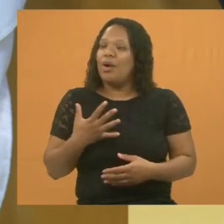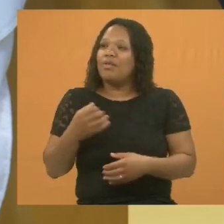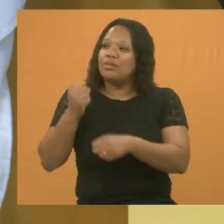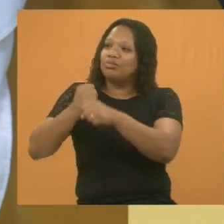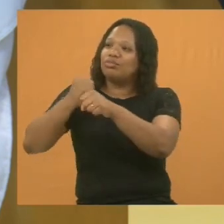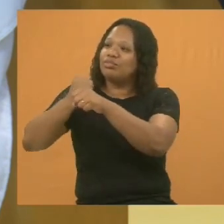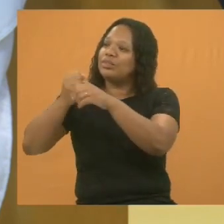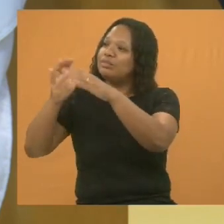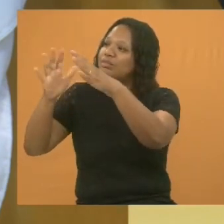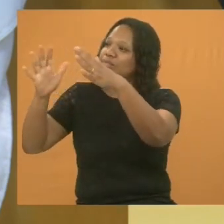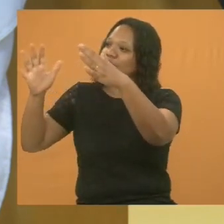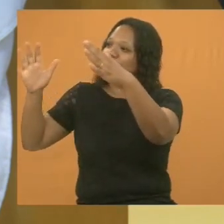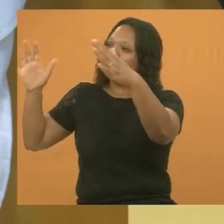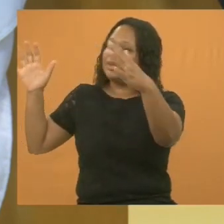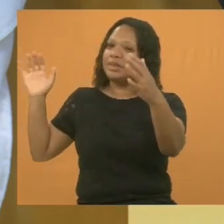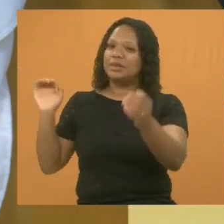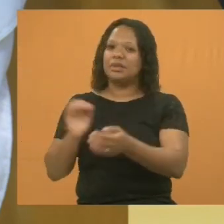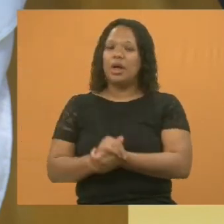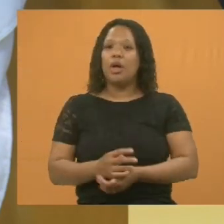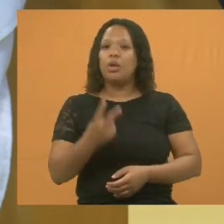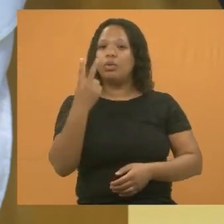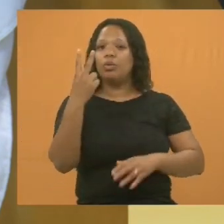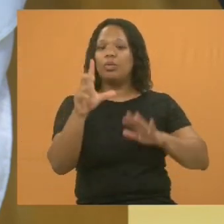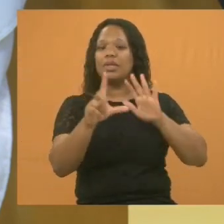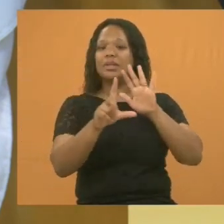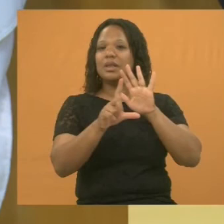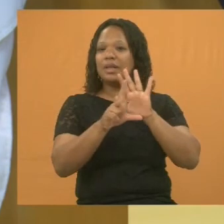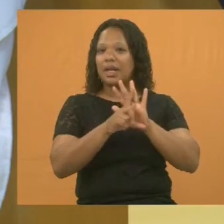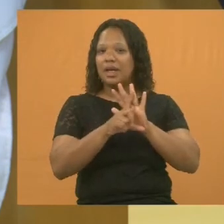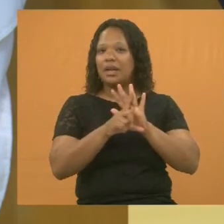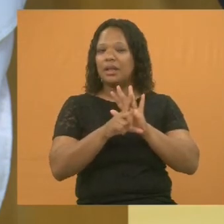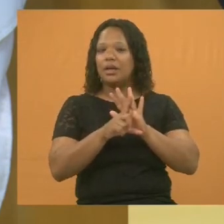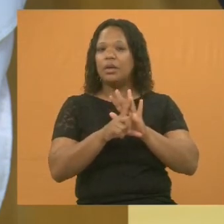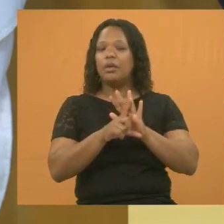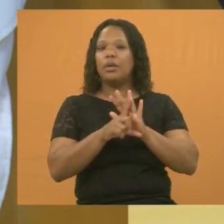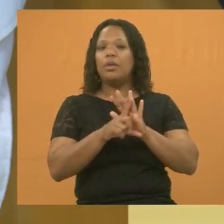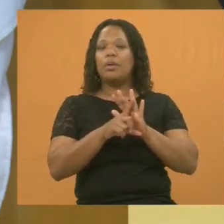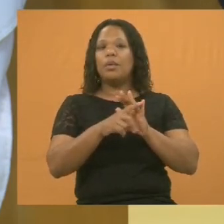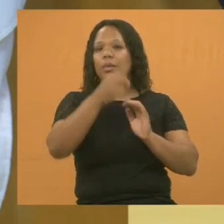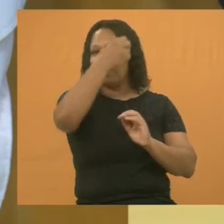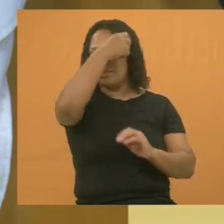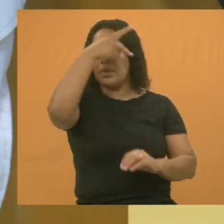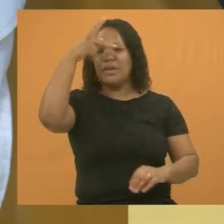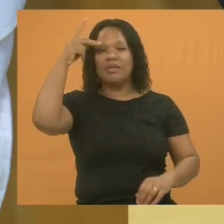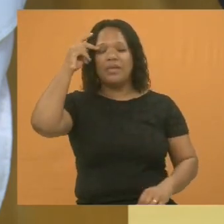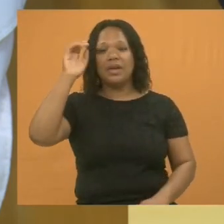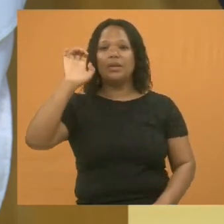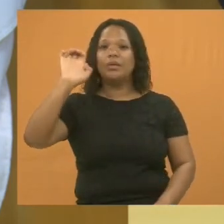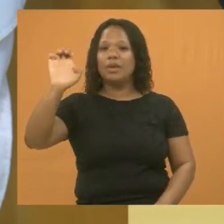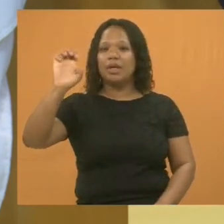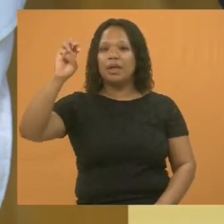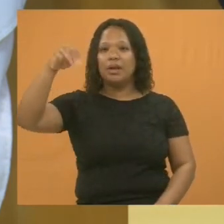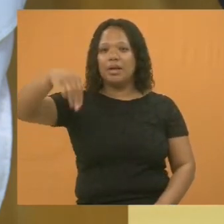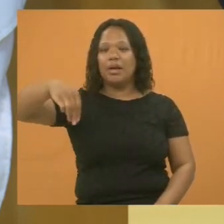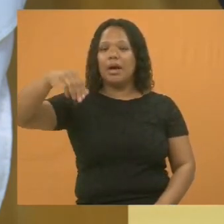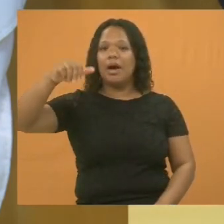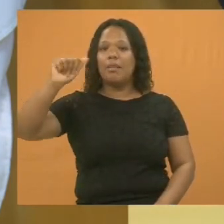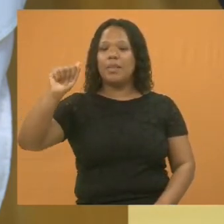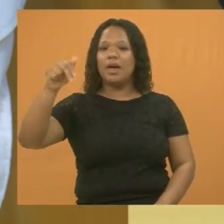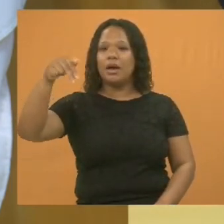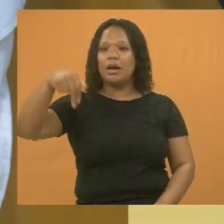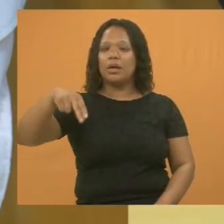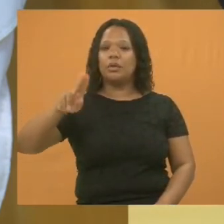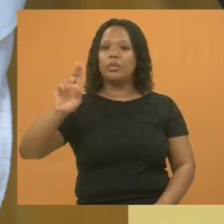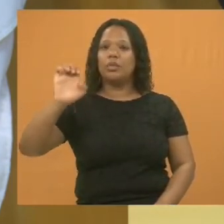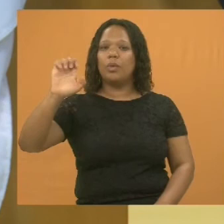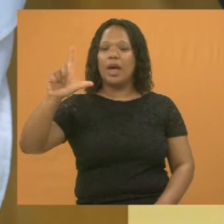quê? 2 legislações com o Emanuel na prefeitura e que deu continuidade através de